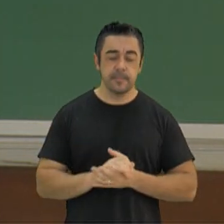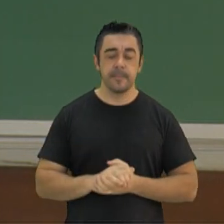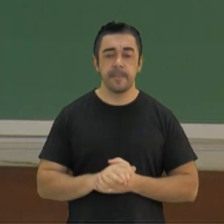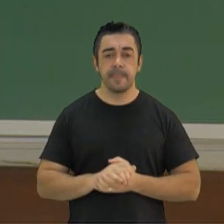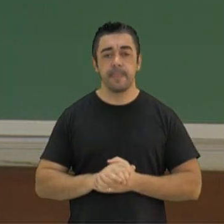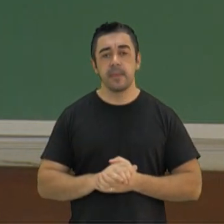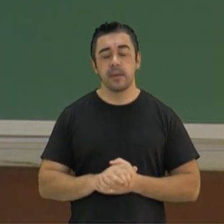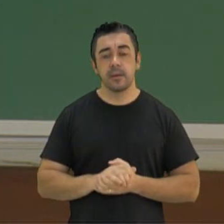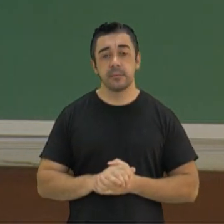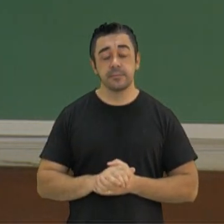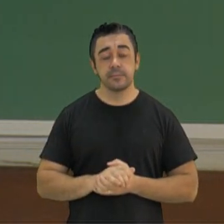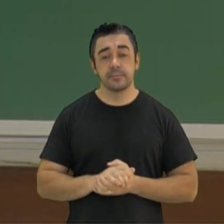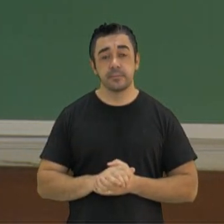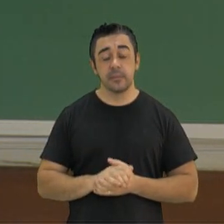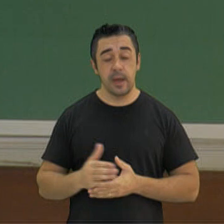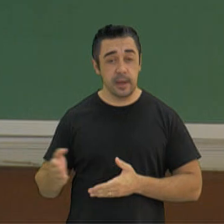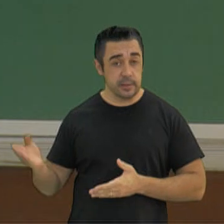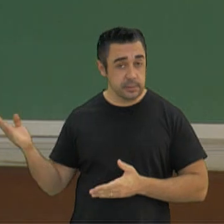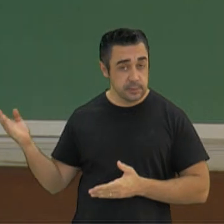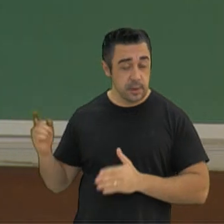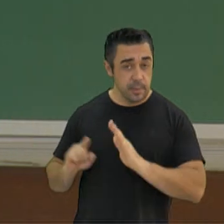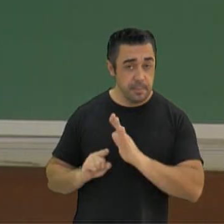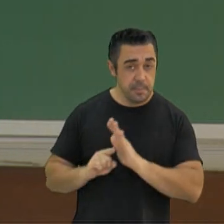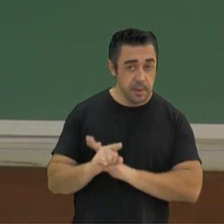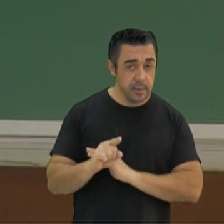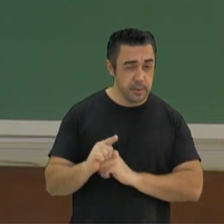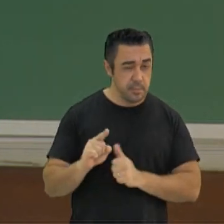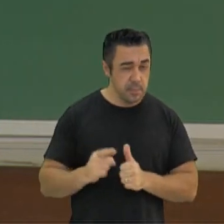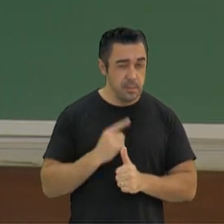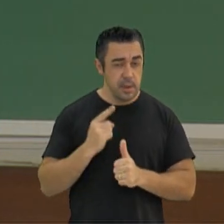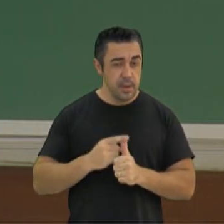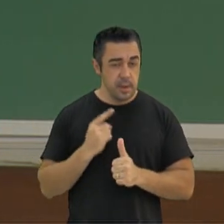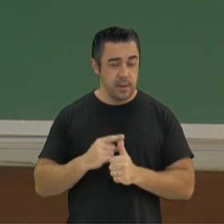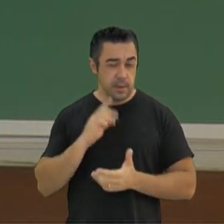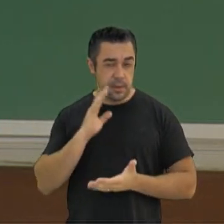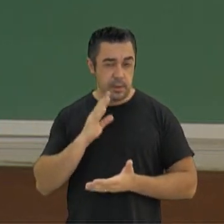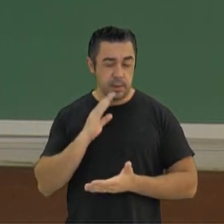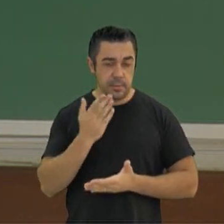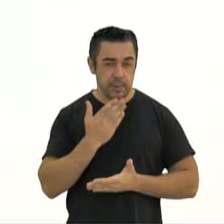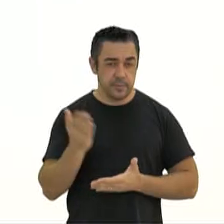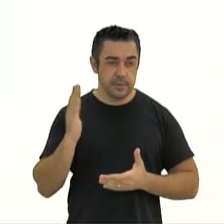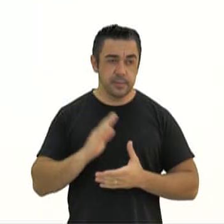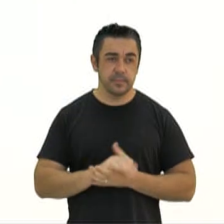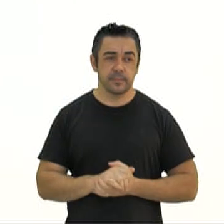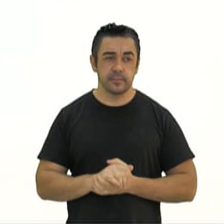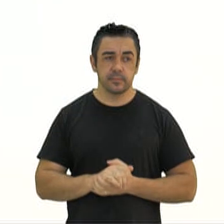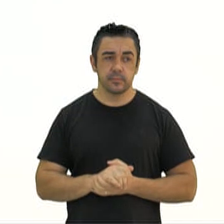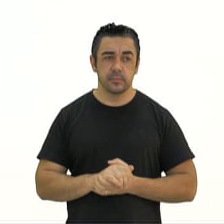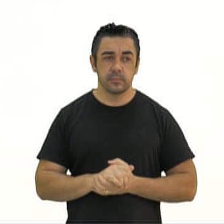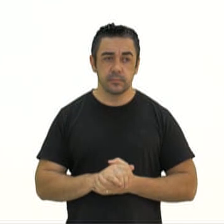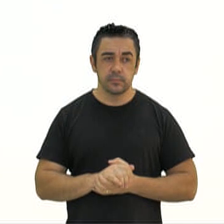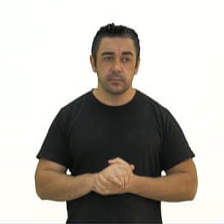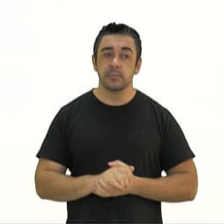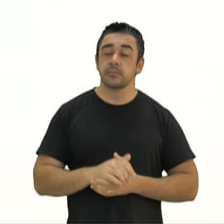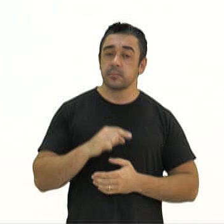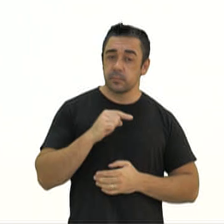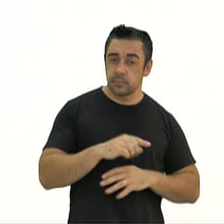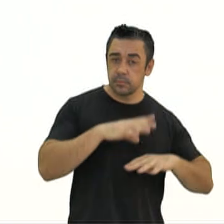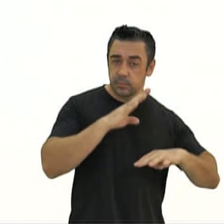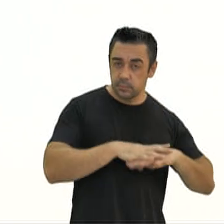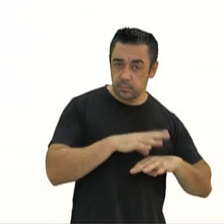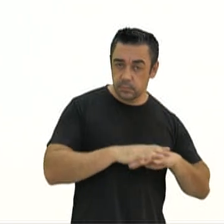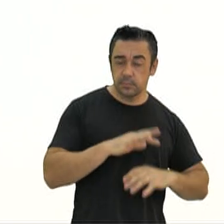nesse caso. Então, vou deixar aqui aquele quiz maneiro para vocês. Na